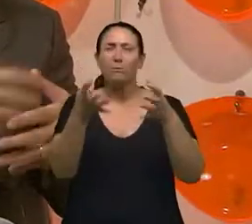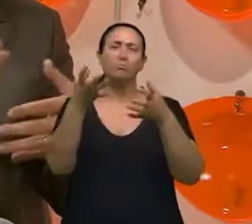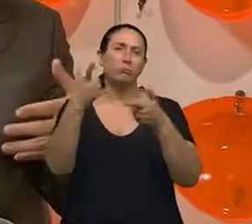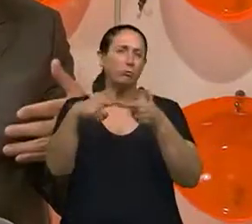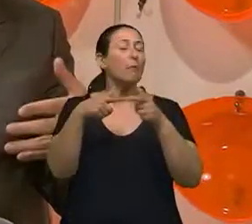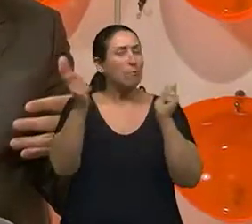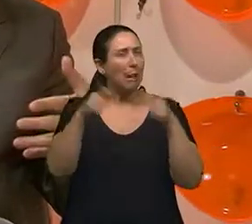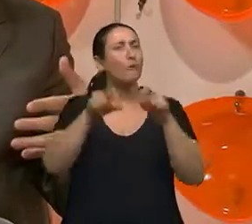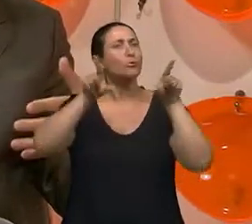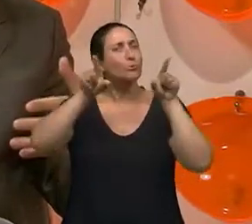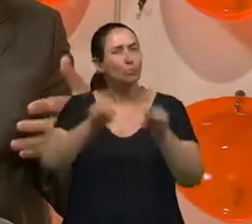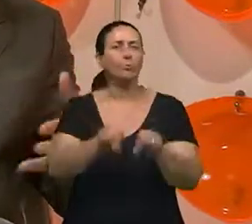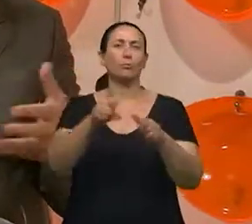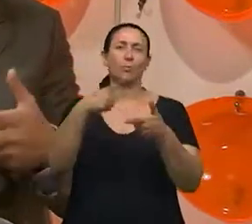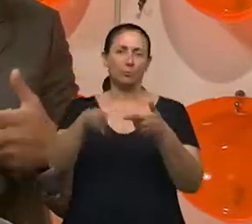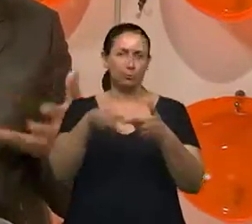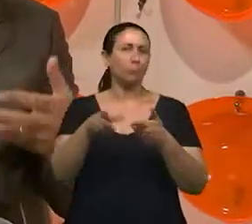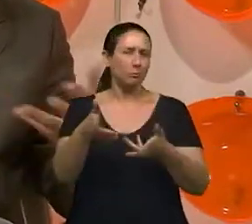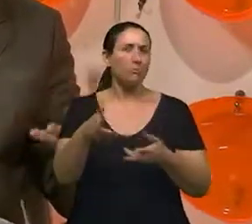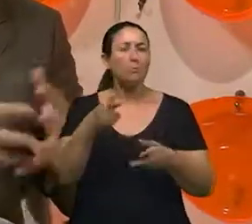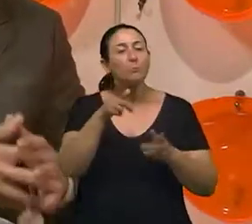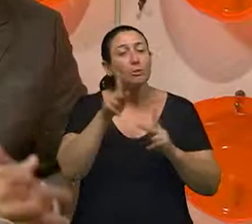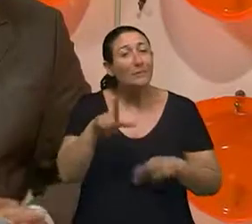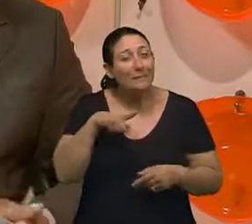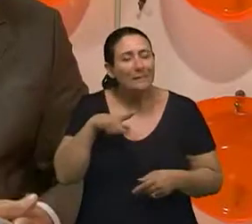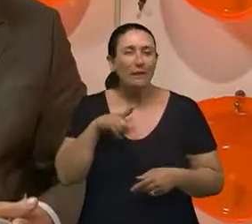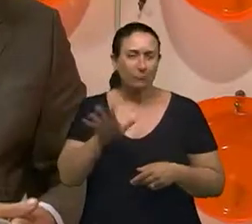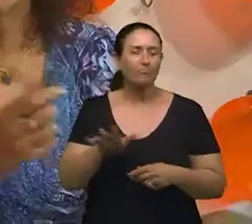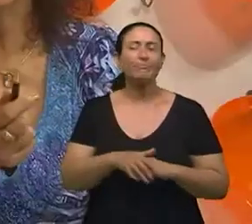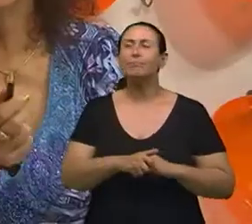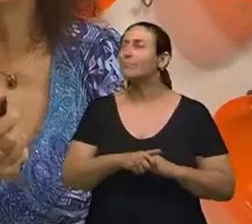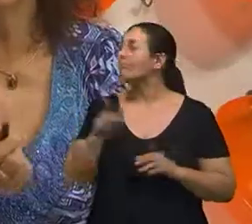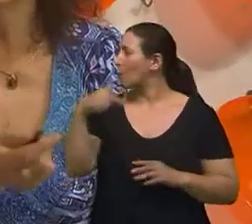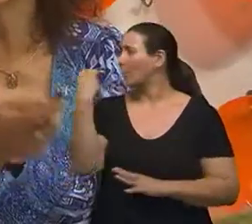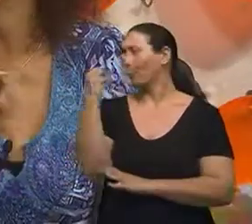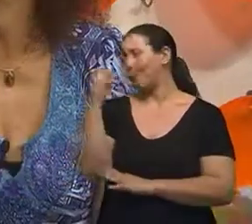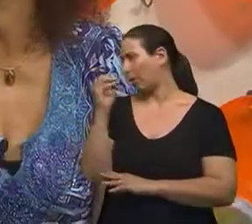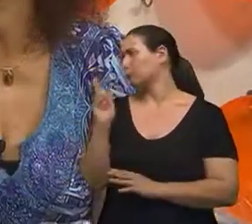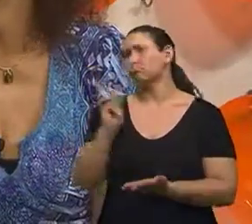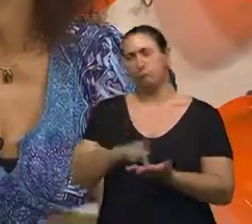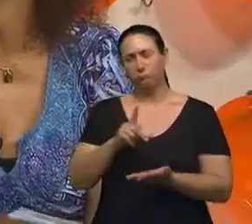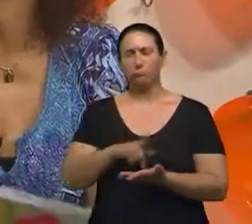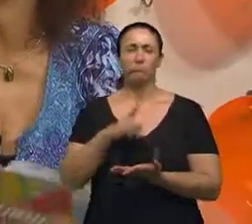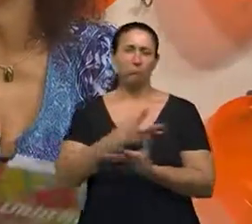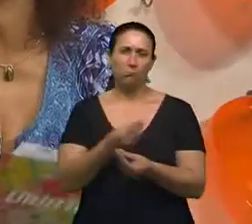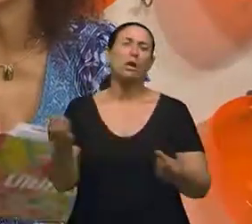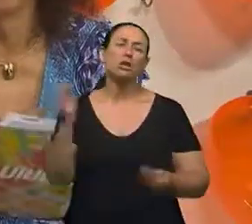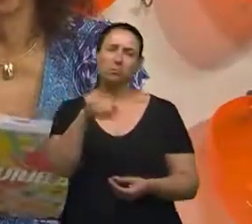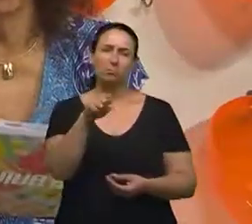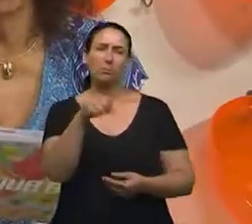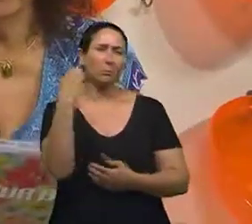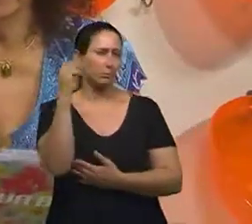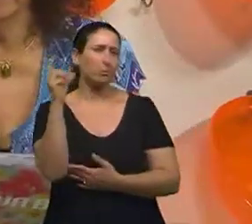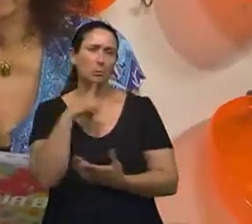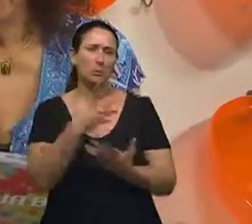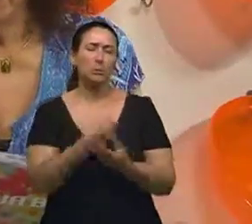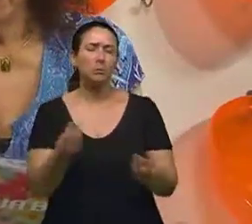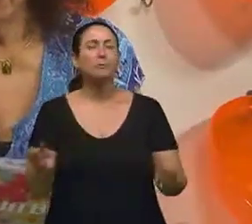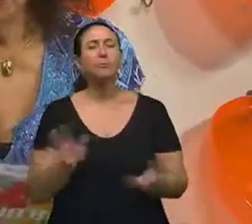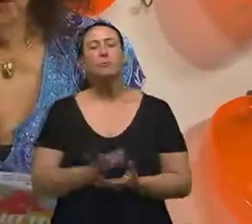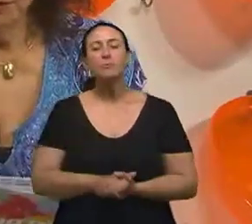ou minimizar o problema visual que essa pessoa esteja demandando. Claro, em Porto Alegre com certeza tem vários. Sem dúvida, sem dúvida. Que pode buscar,